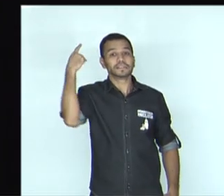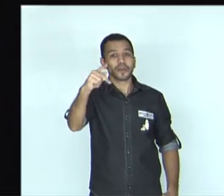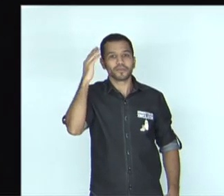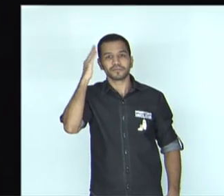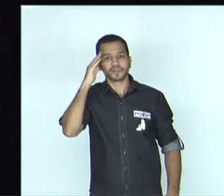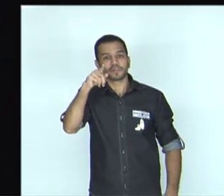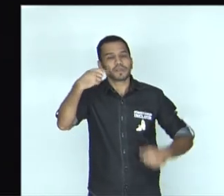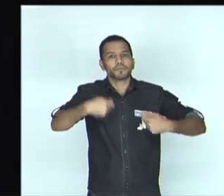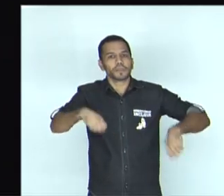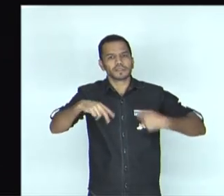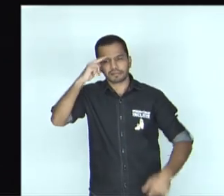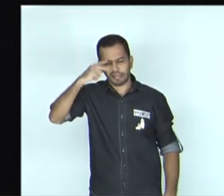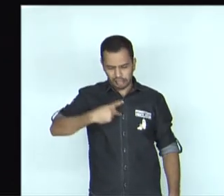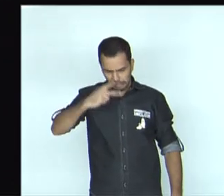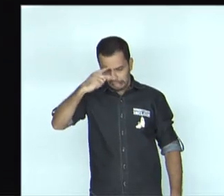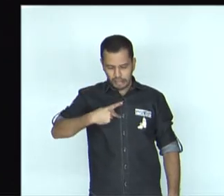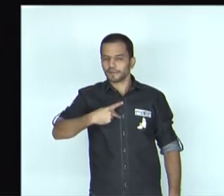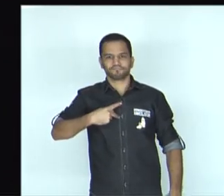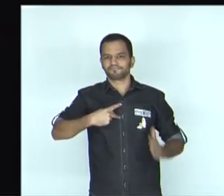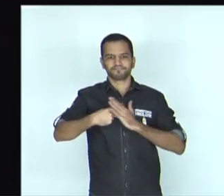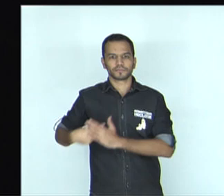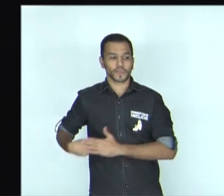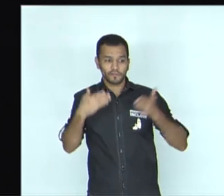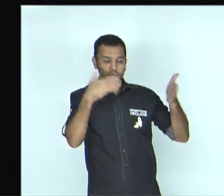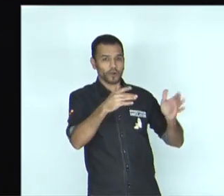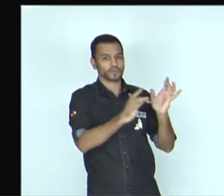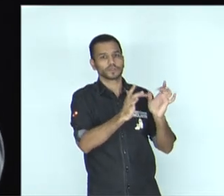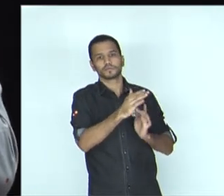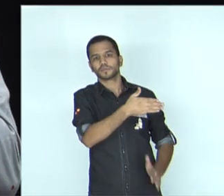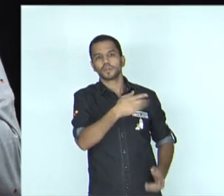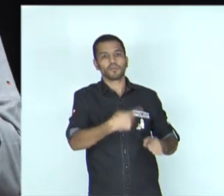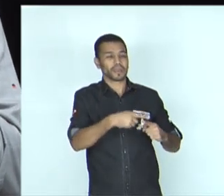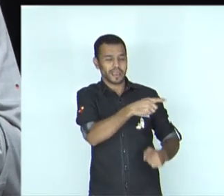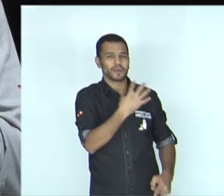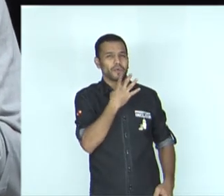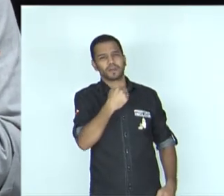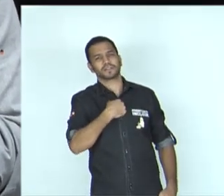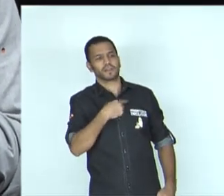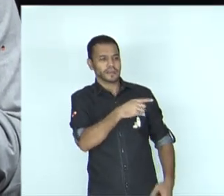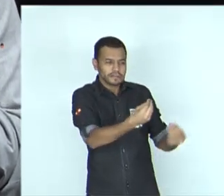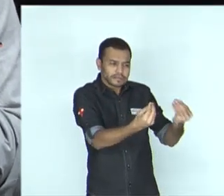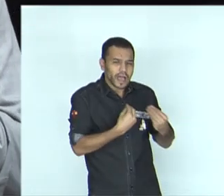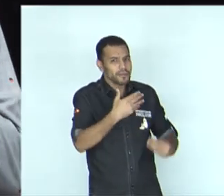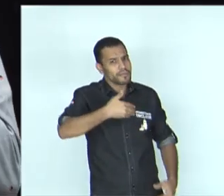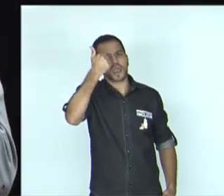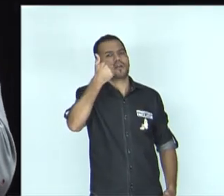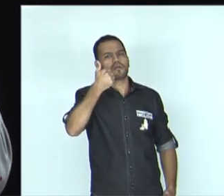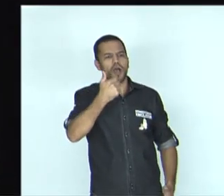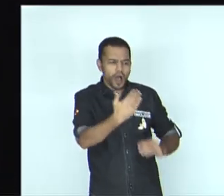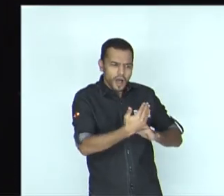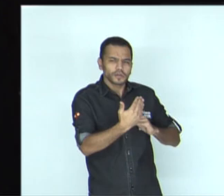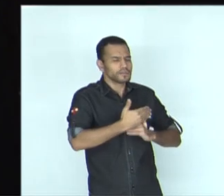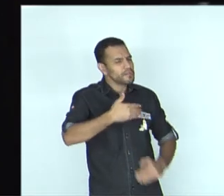esquecer que existe um Deus que nos ama e que sabe o que é melhor para nós. Aí o filho dele veio e morreu numa cruz. Morreu numa cruz